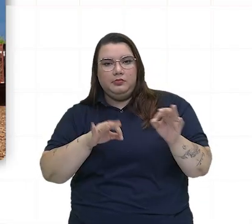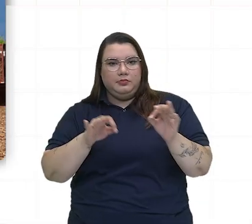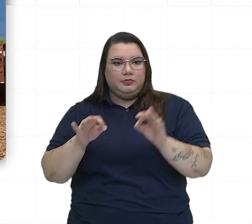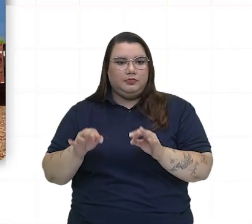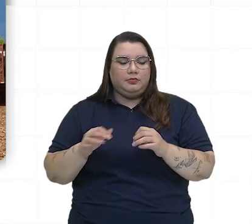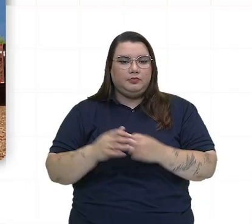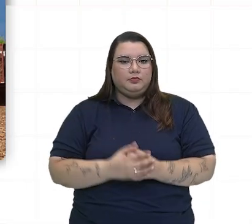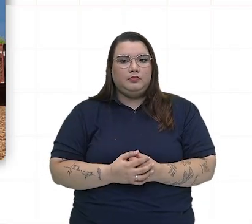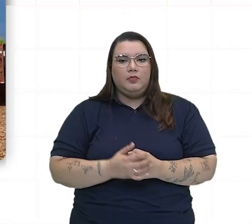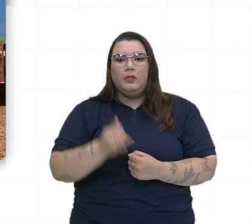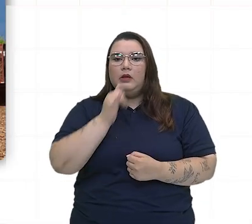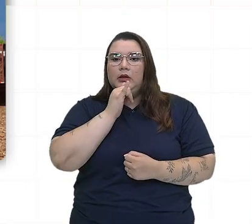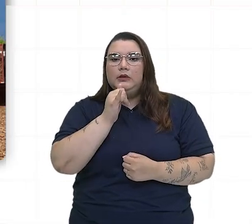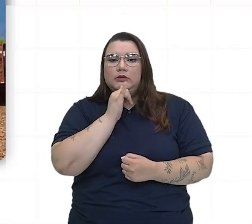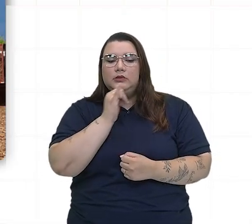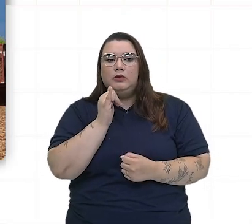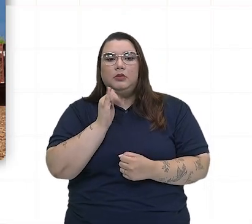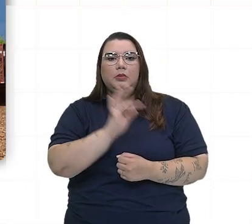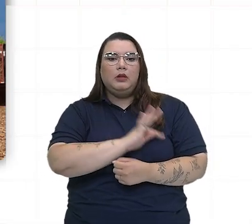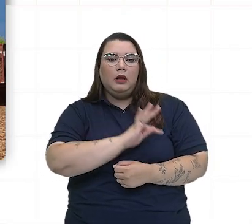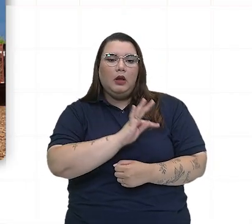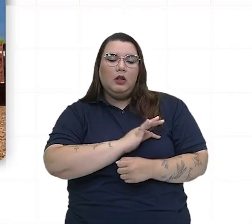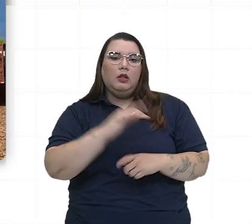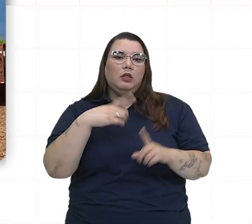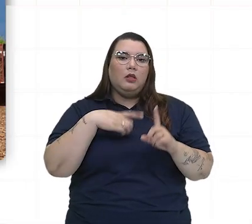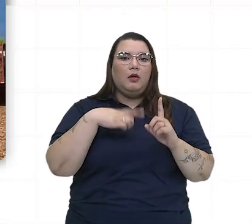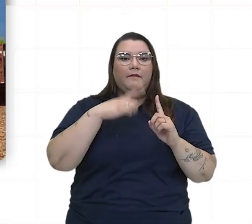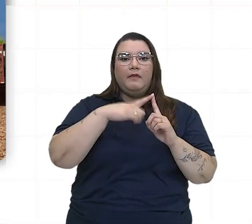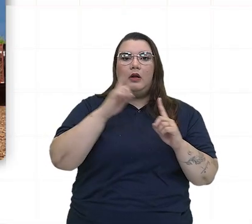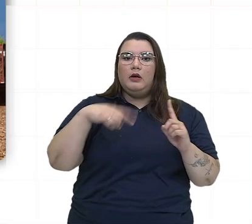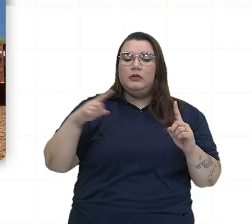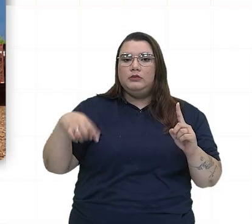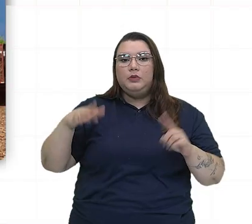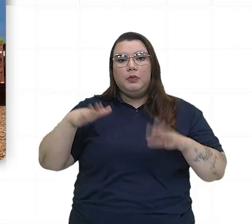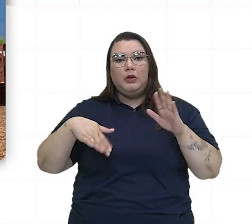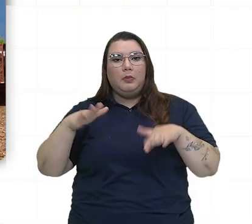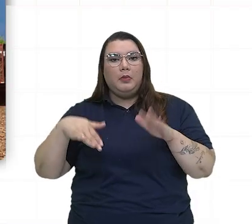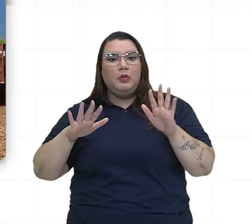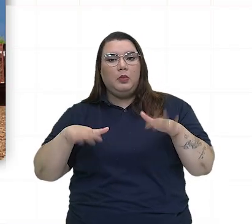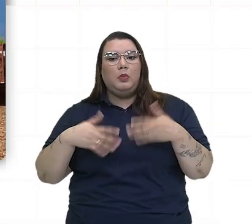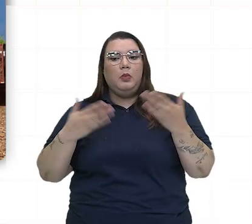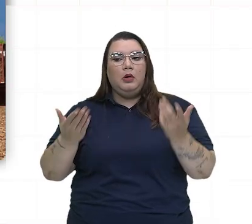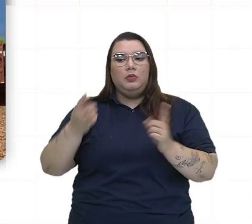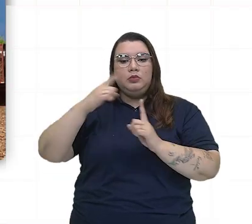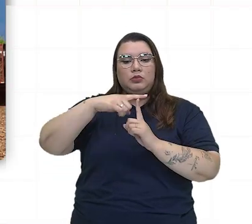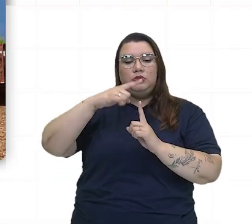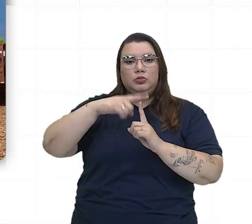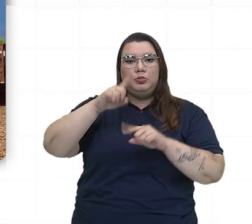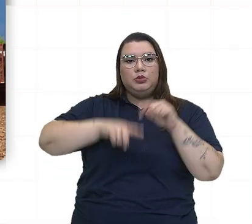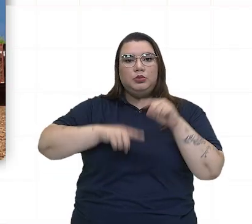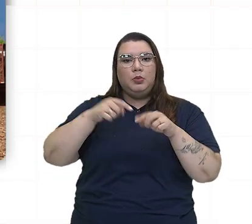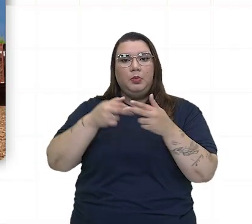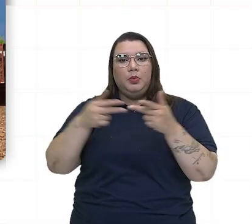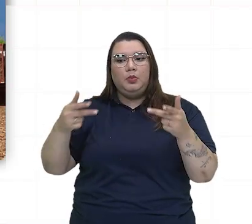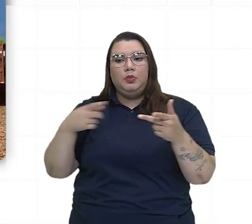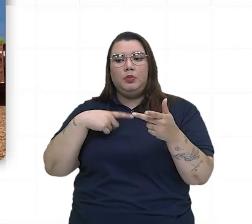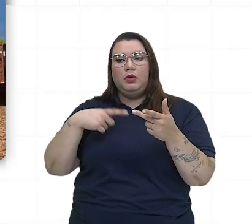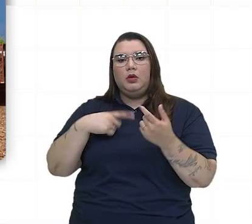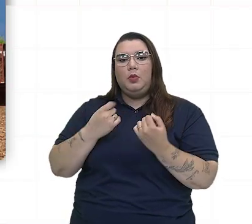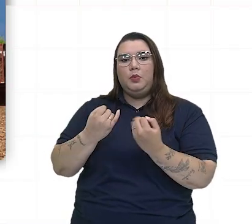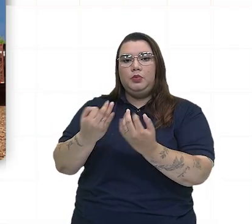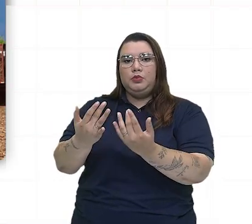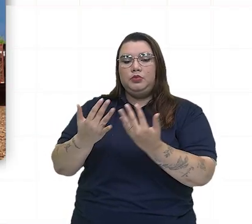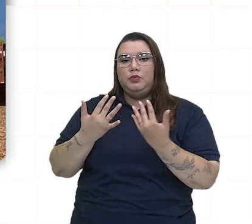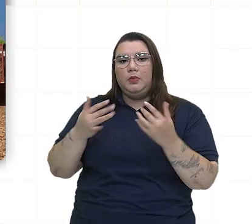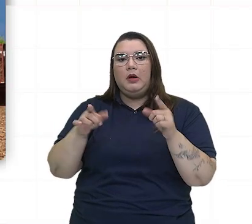exemplo, as técnicas elas vão variar dependendo de cultivo, elas vão variar dependendo da